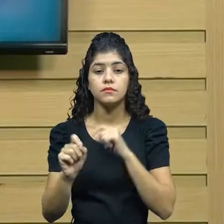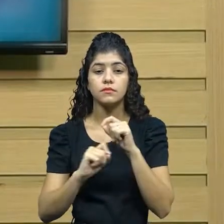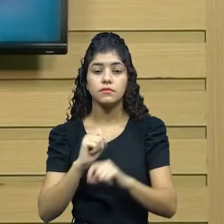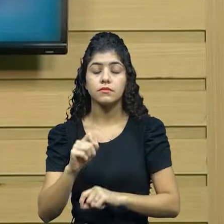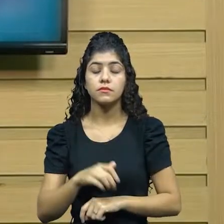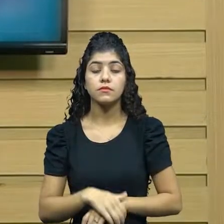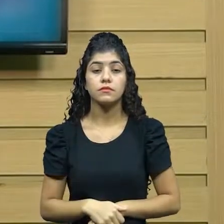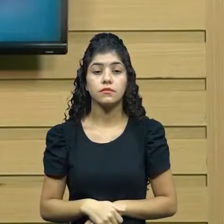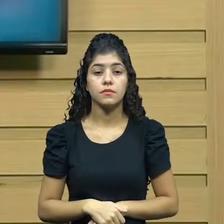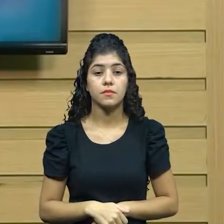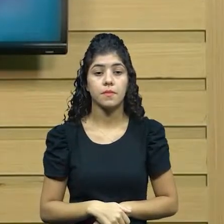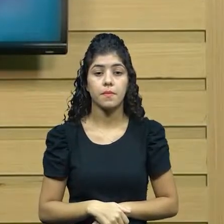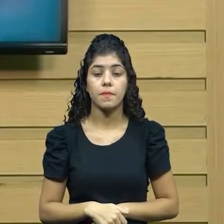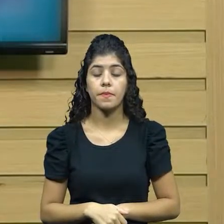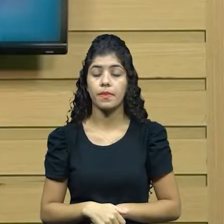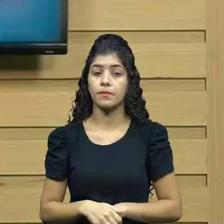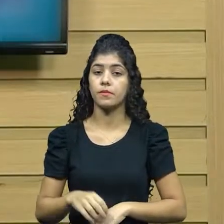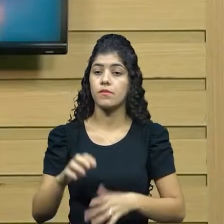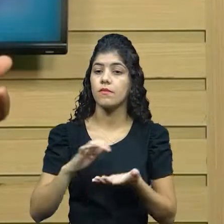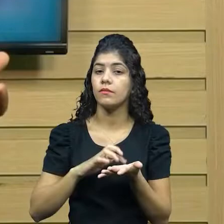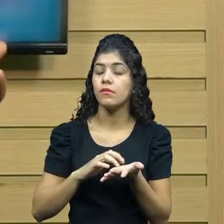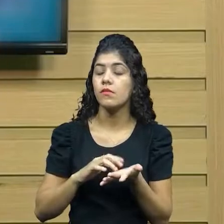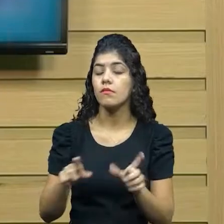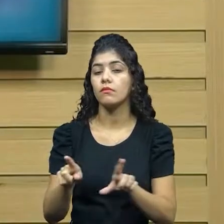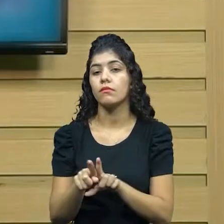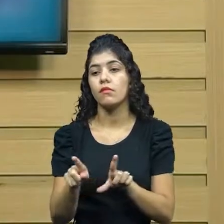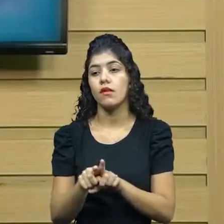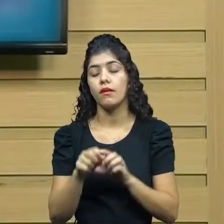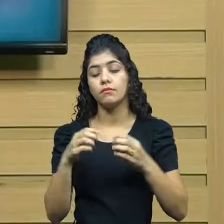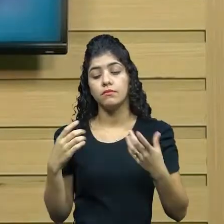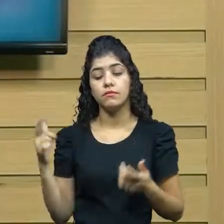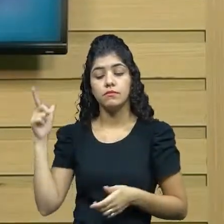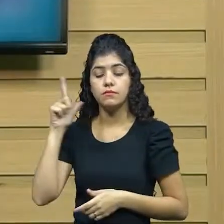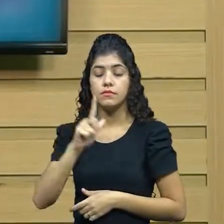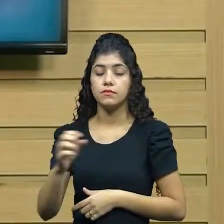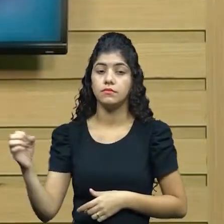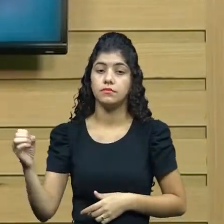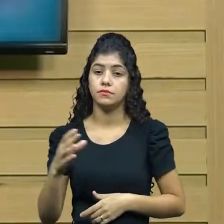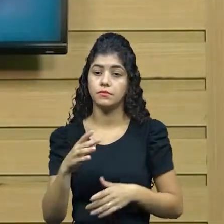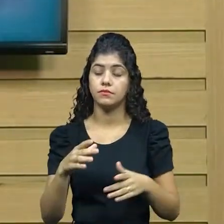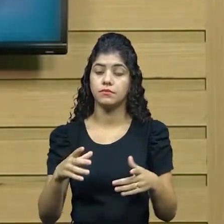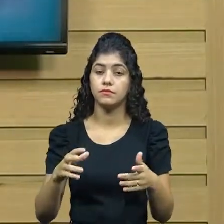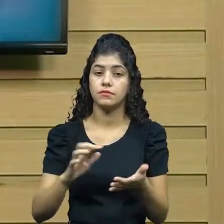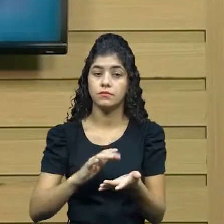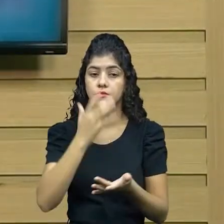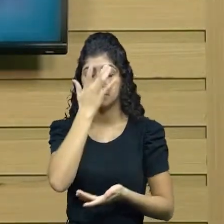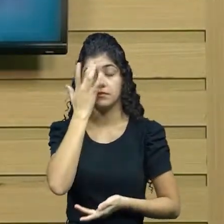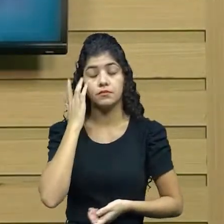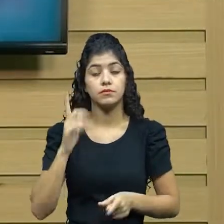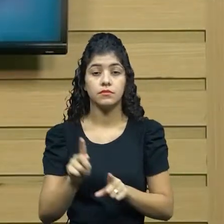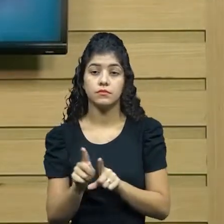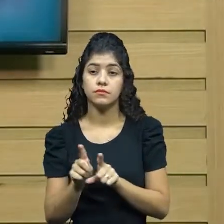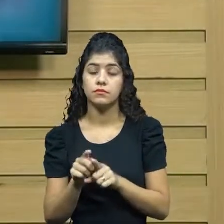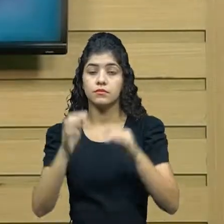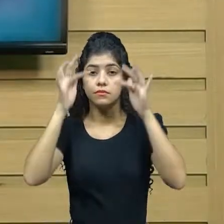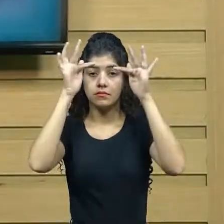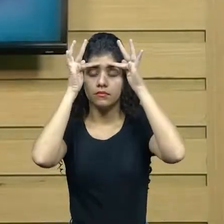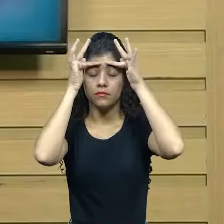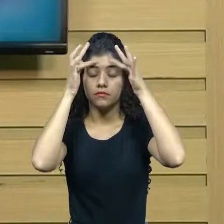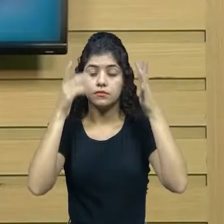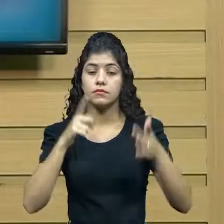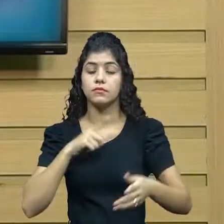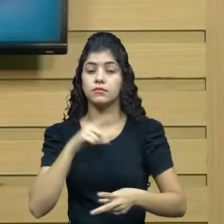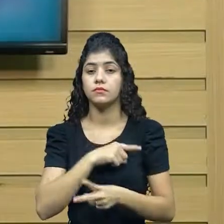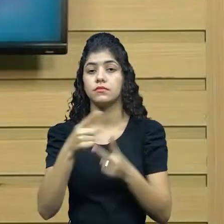viés eletrônicos para chegar a novos clientes ou também fidelizar. Lembrando para você que existem